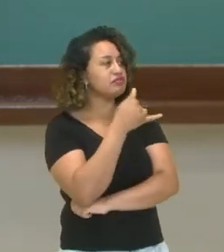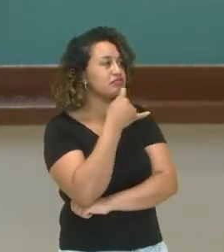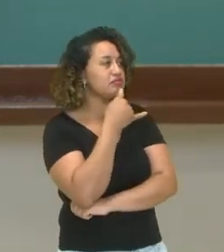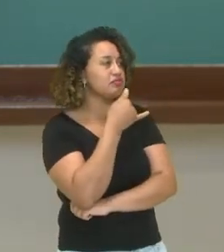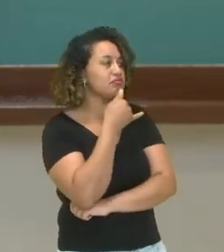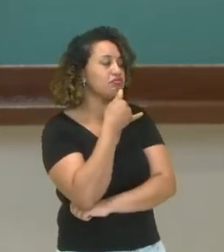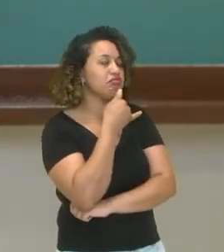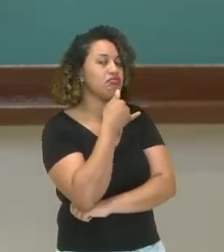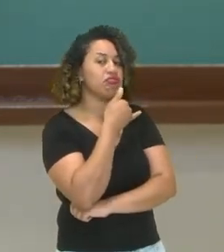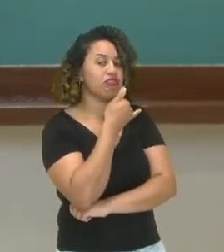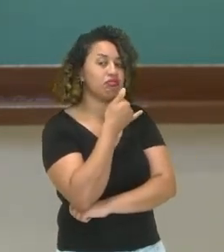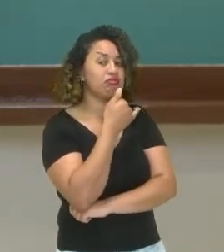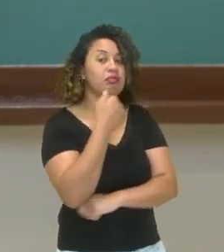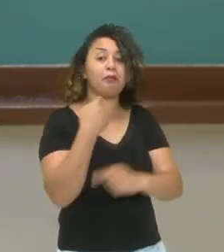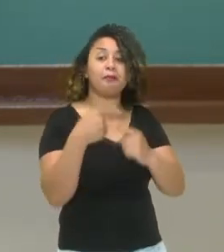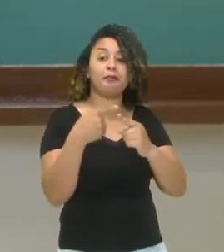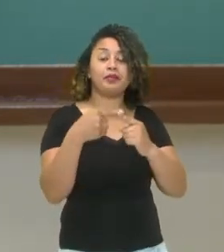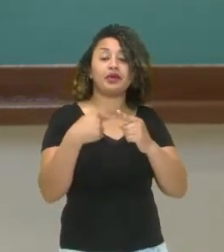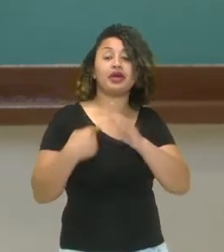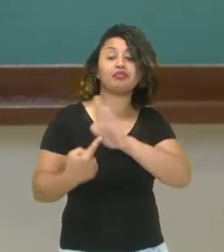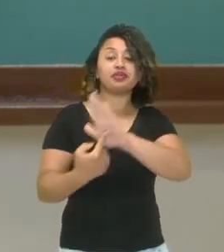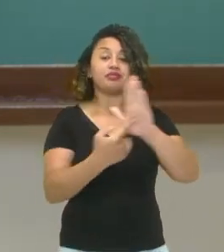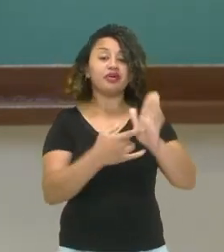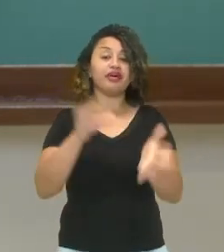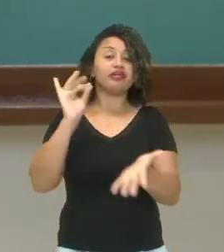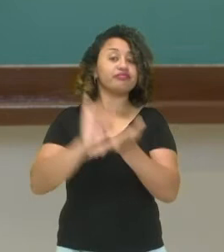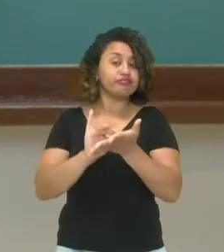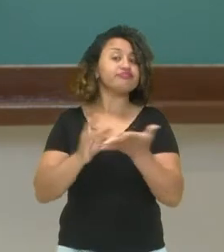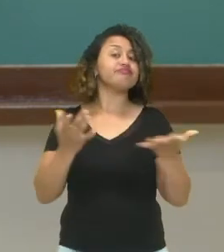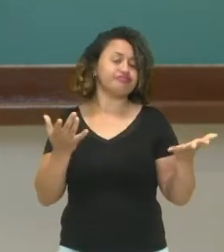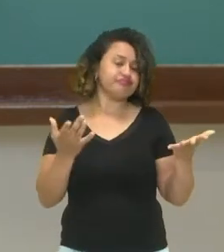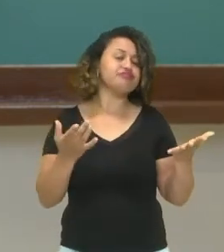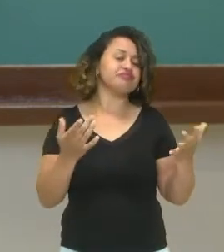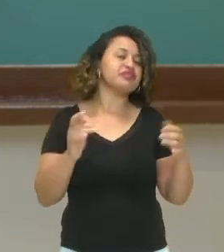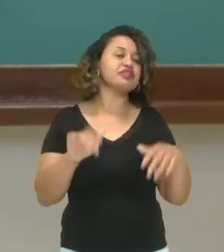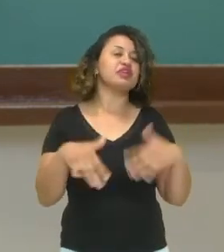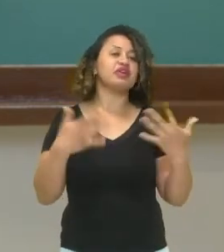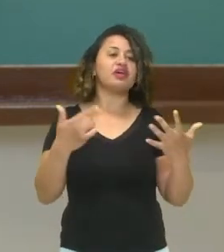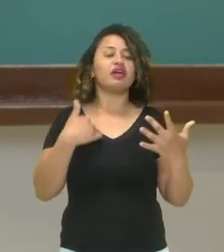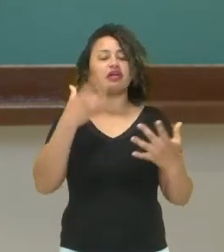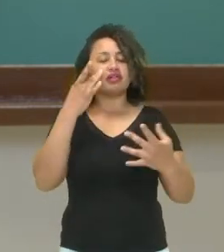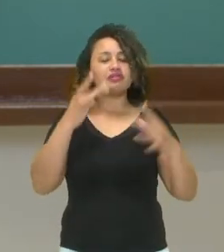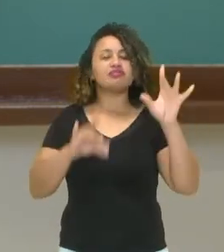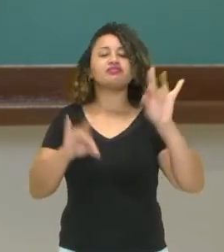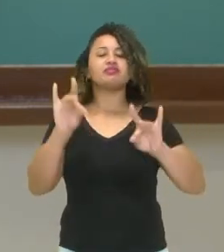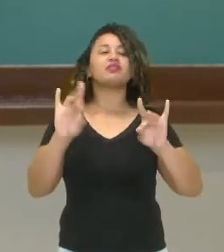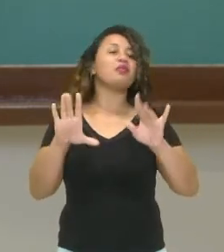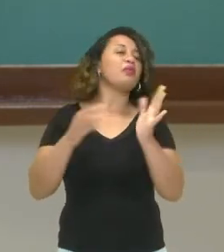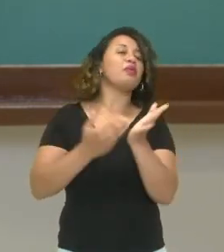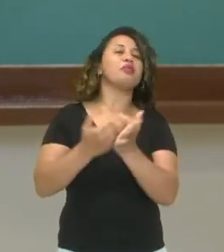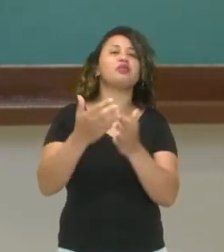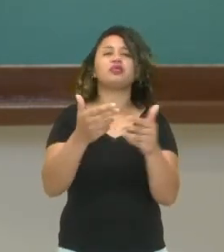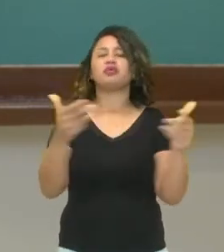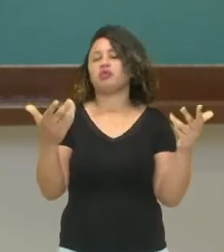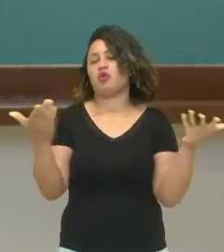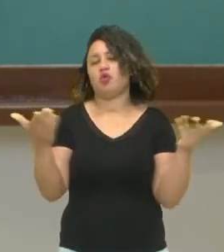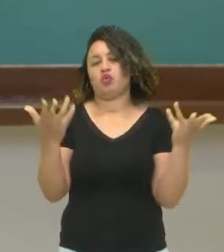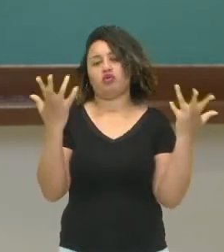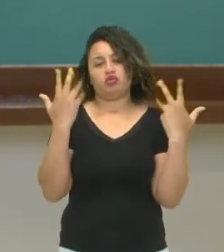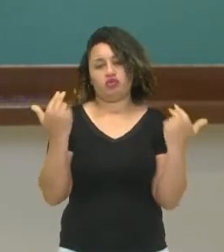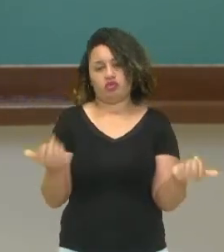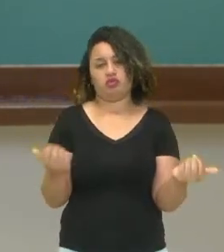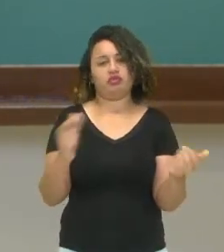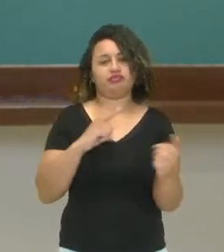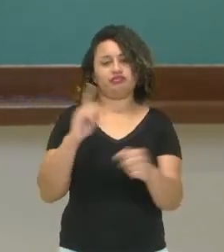realidade. No teatro épico do Bertolt Brecht, por exemplo, ele começou uma coisa que hoje é bem comum no cinema,